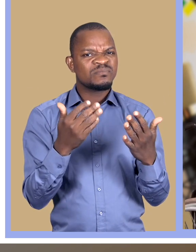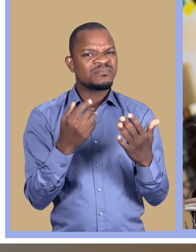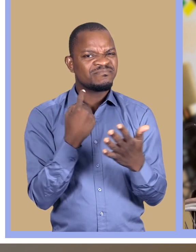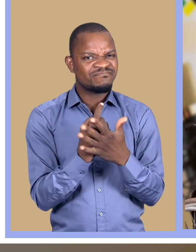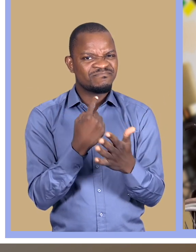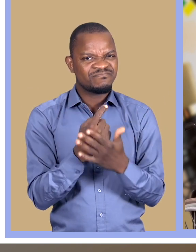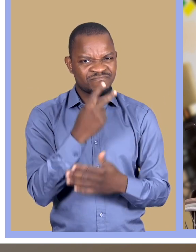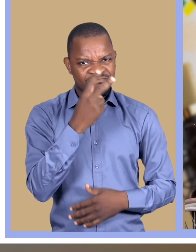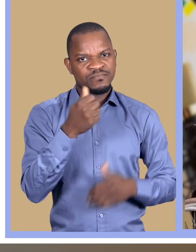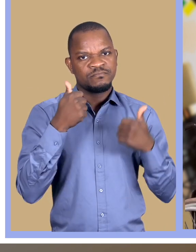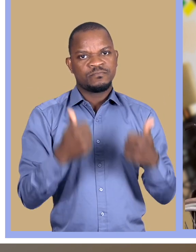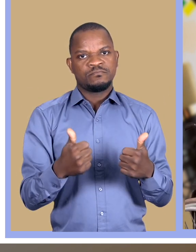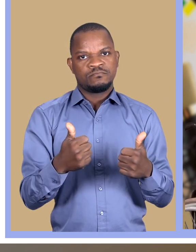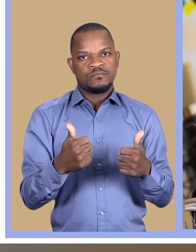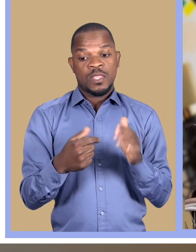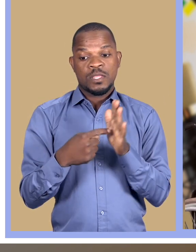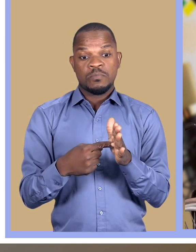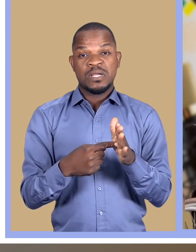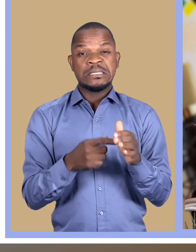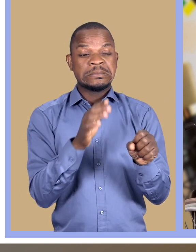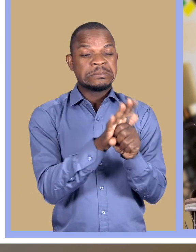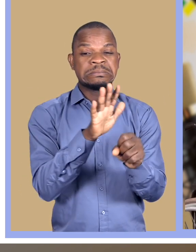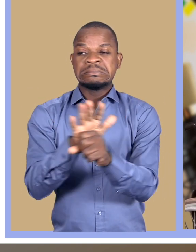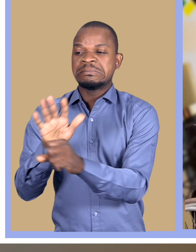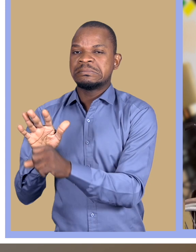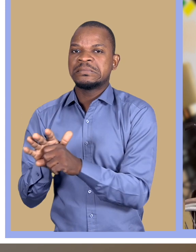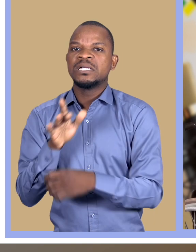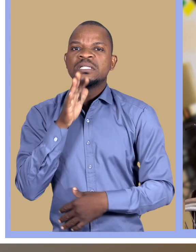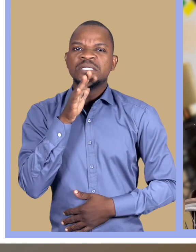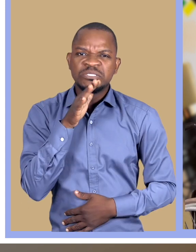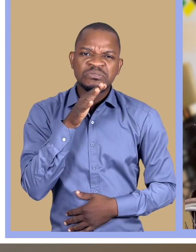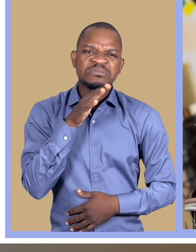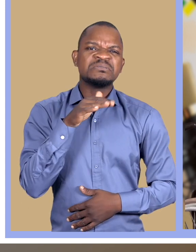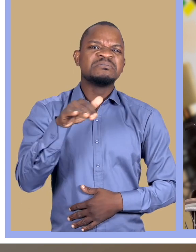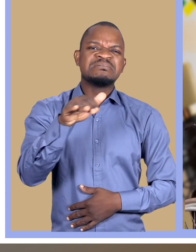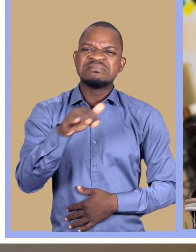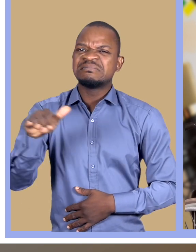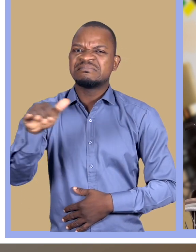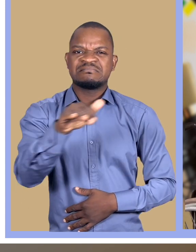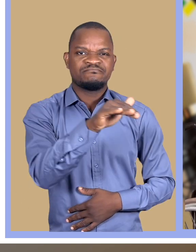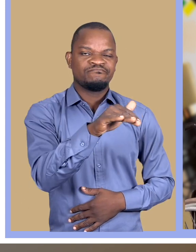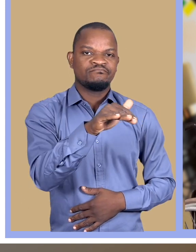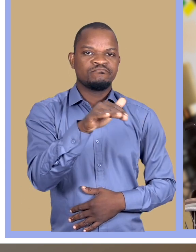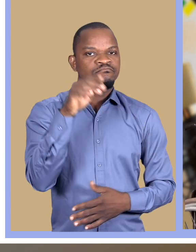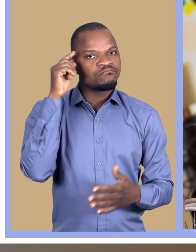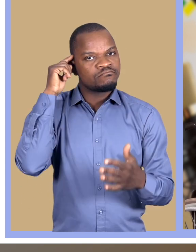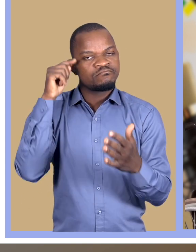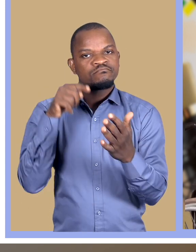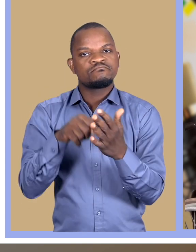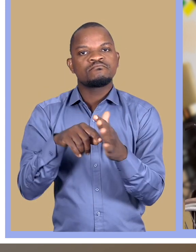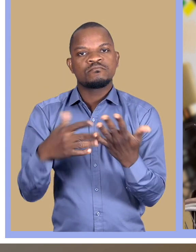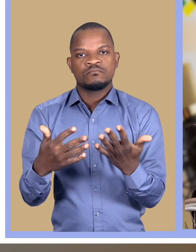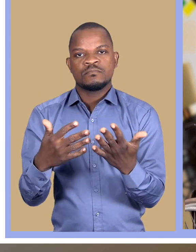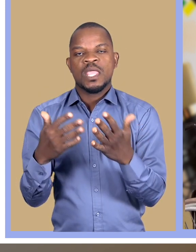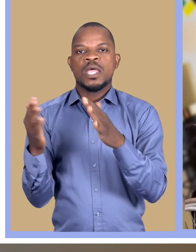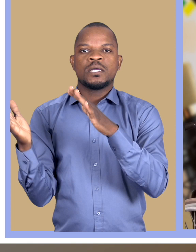coisa. Se nós temos muito lixo nos espaços públicos, muito lixo no ambiente, nós colocamos em causa